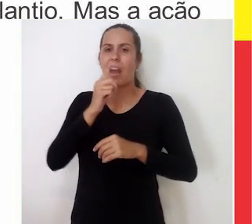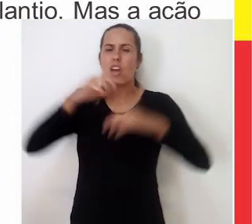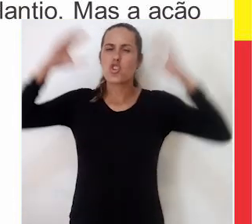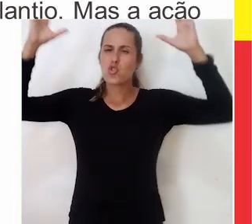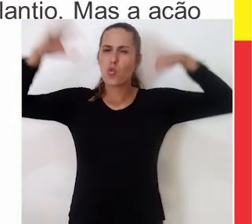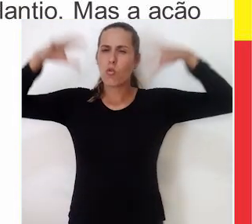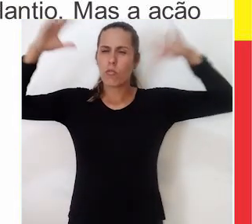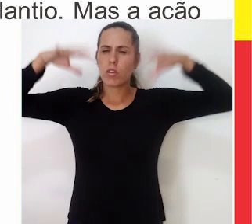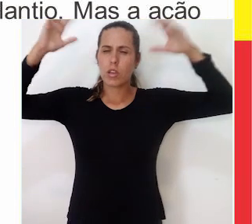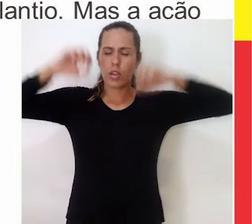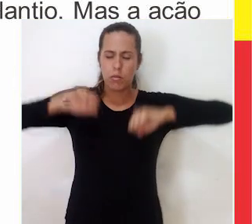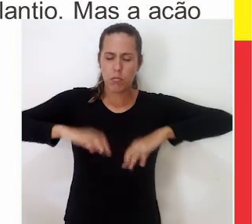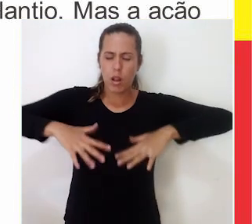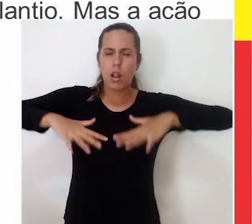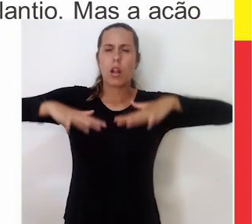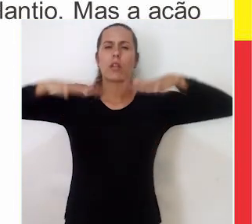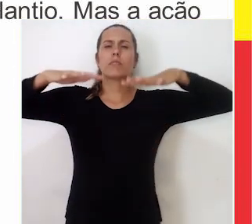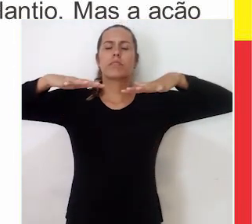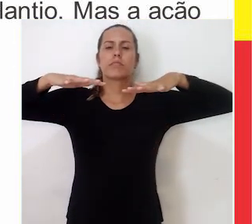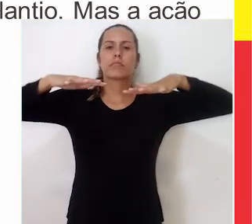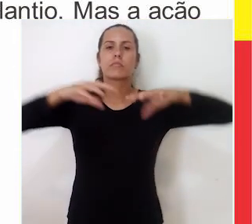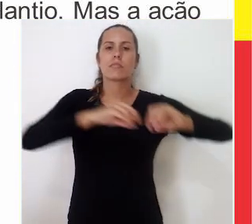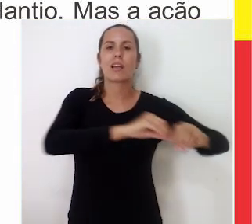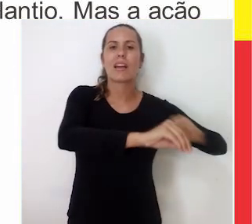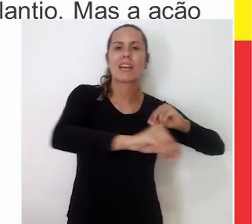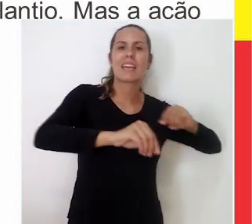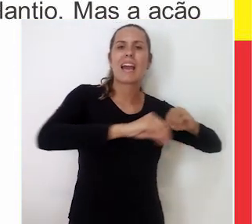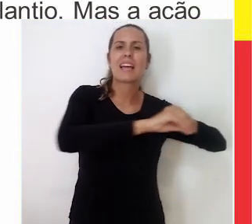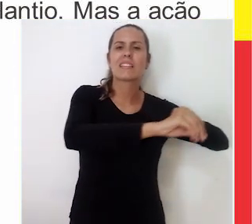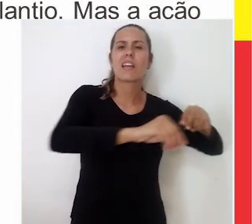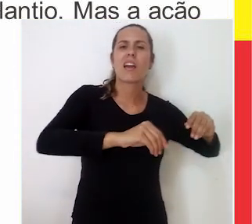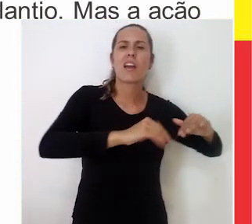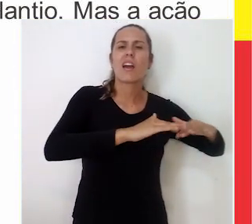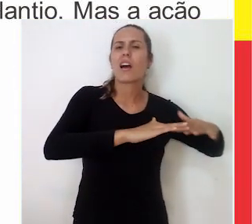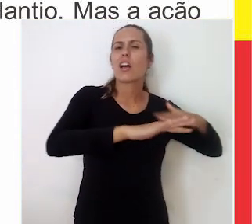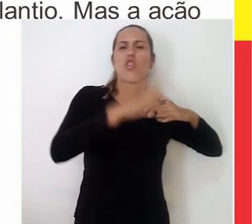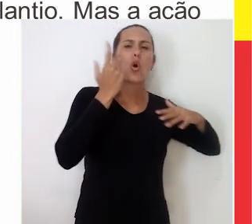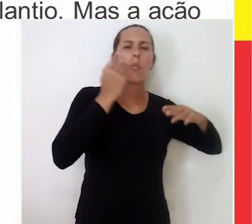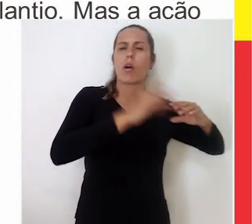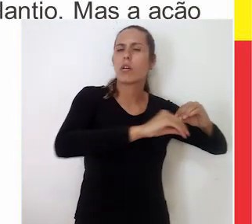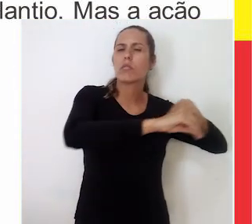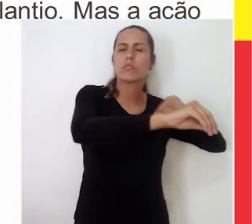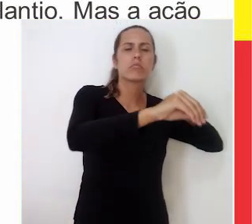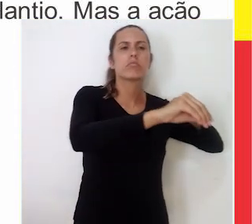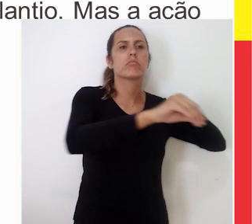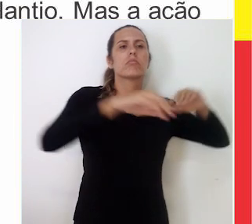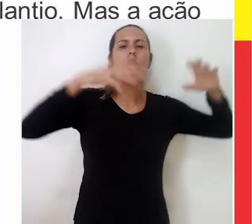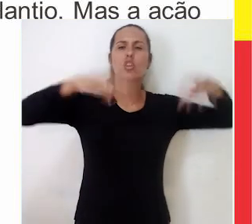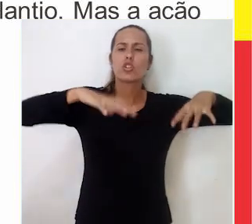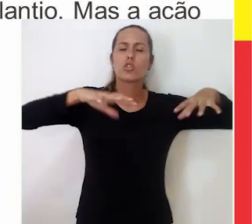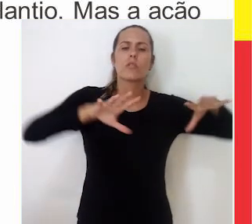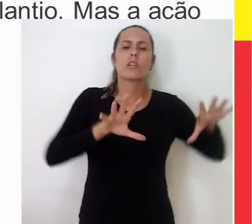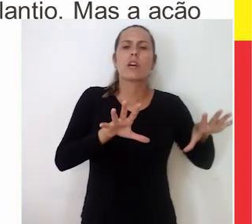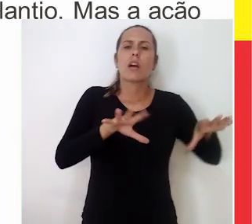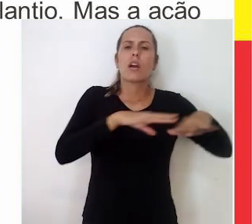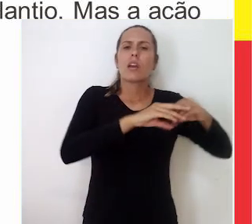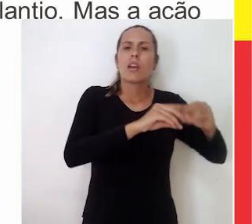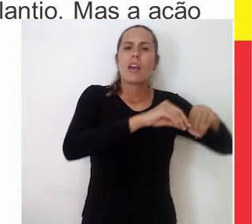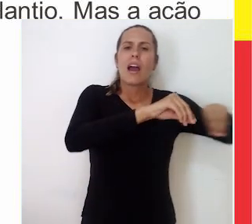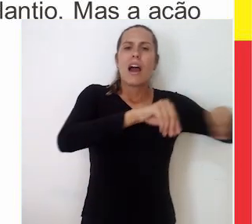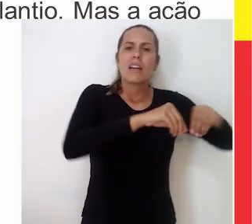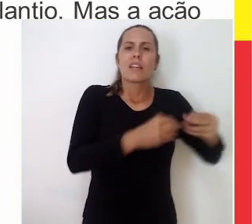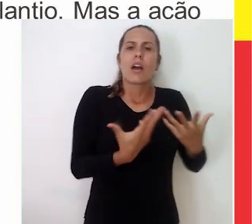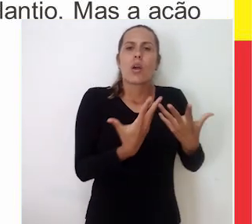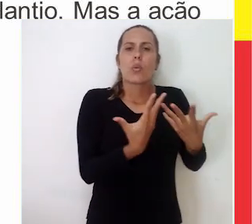em contato com a terra e era drenada. Mas hoje não tem por onde essa água ser drenada. Por quê? Porque